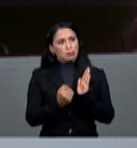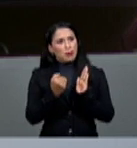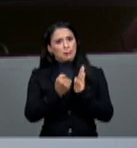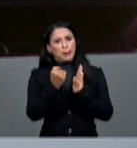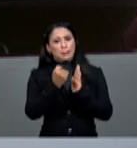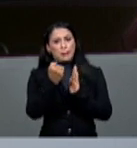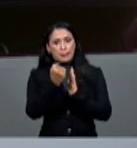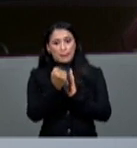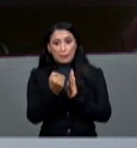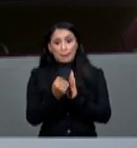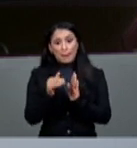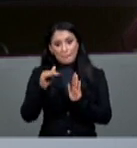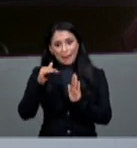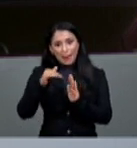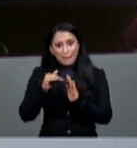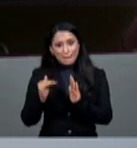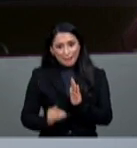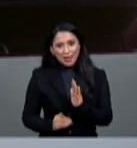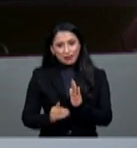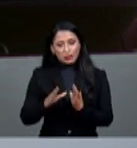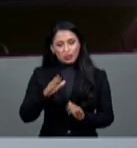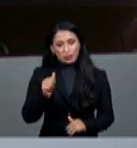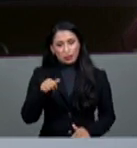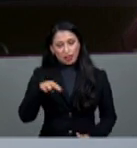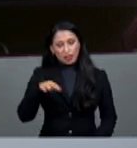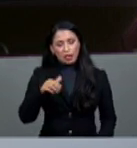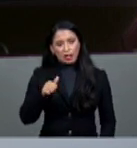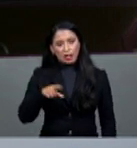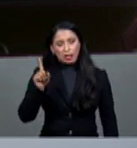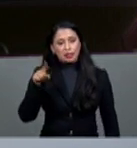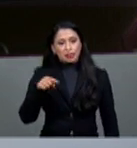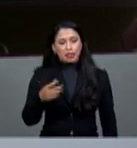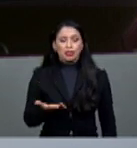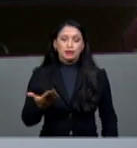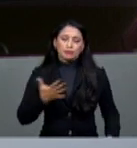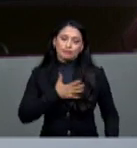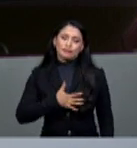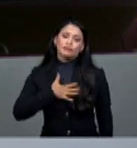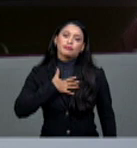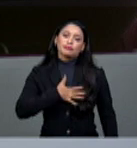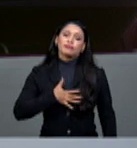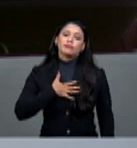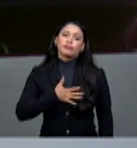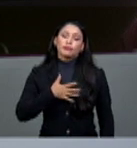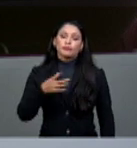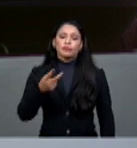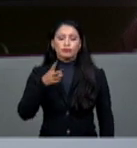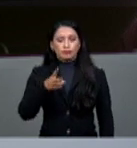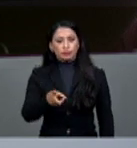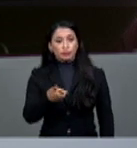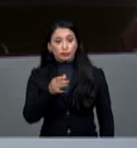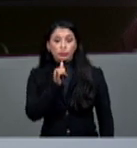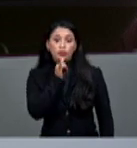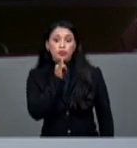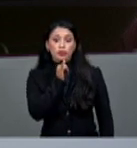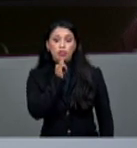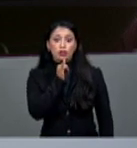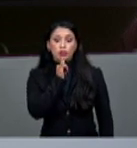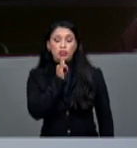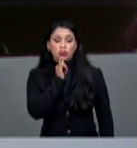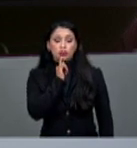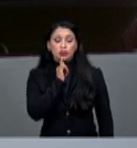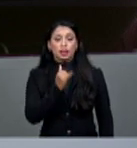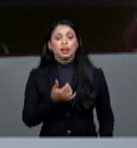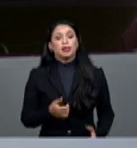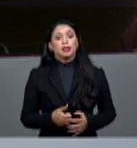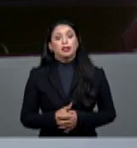bastante menor. Então, é muito grande a nossa satisfação de vermos o exemplo que a senhora nos